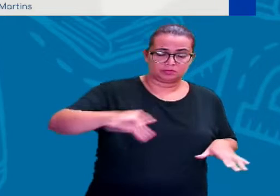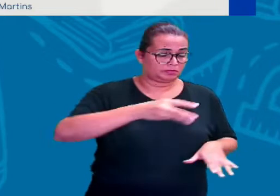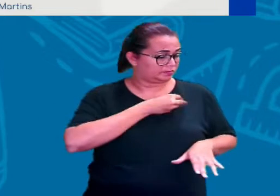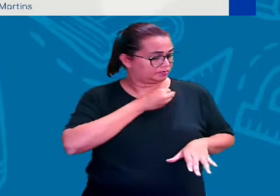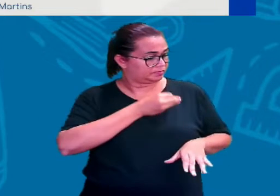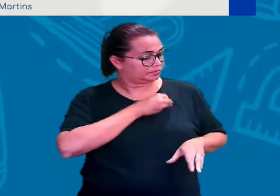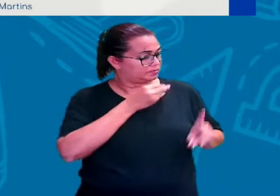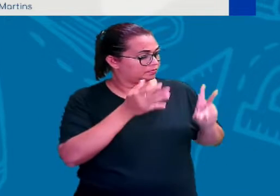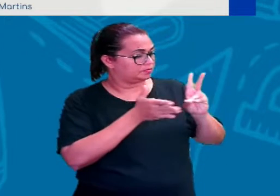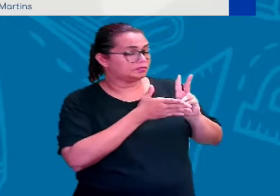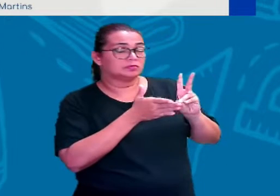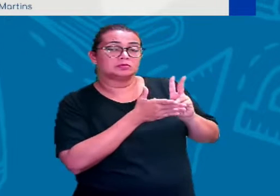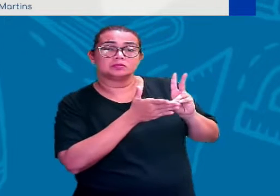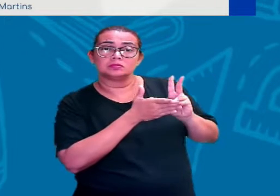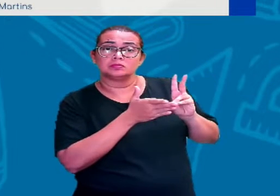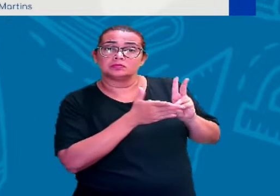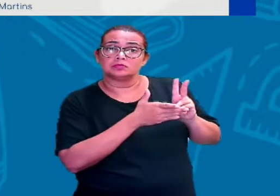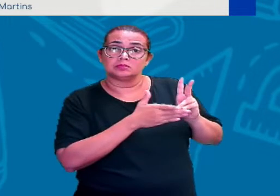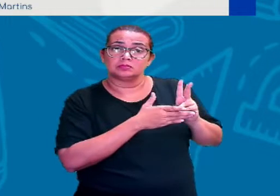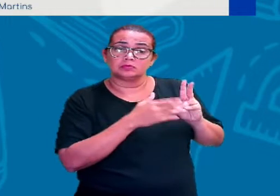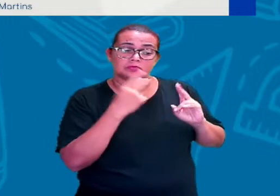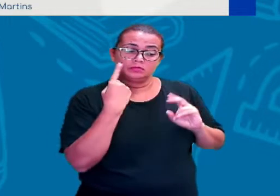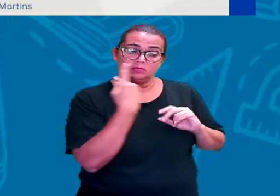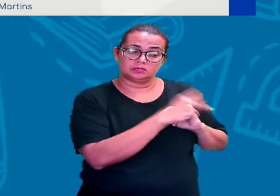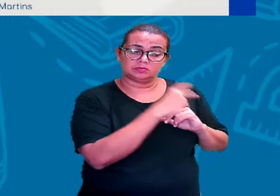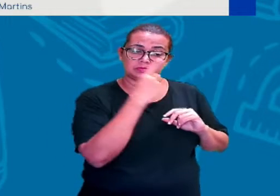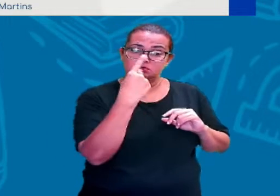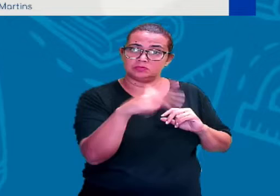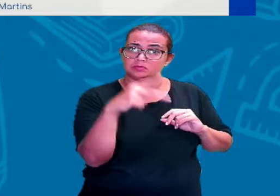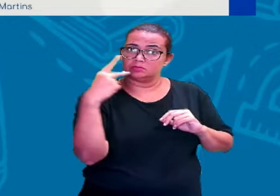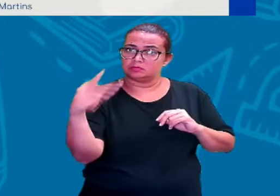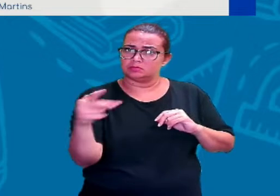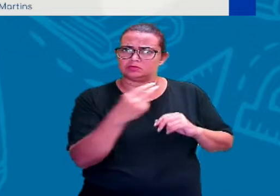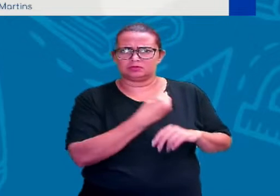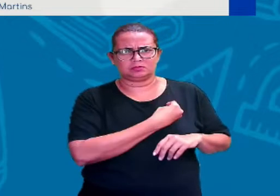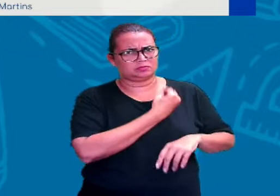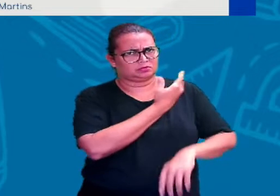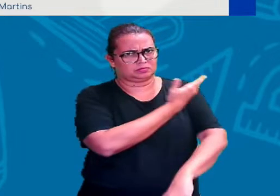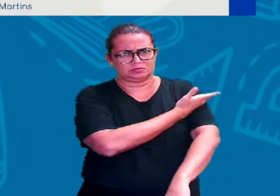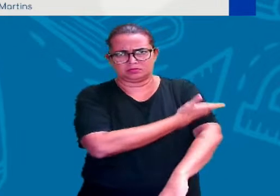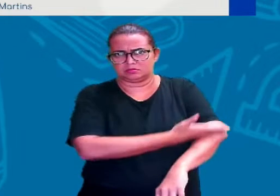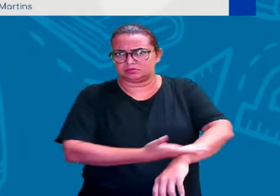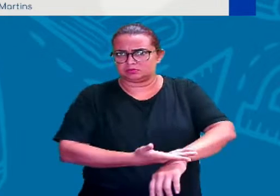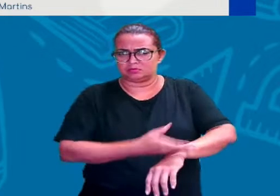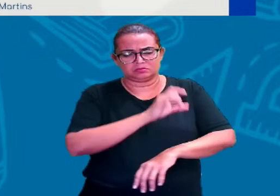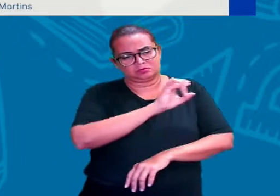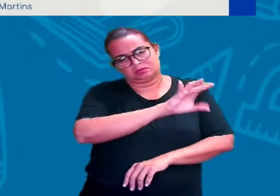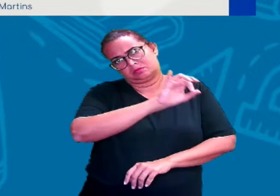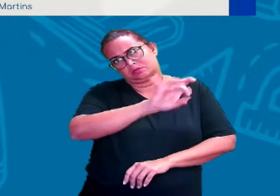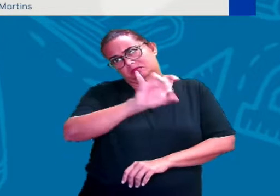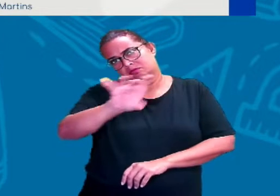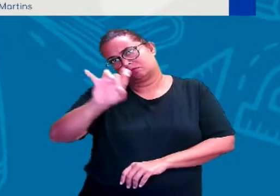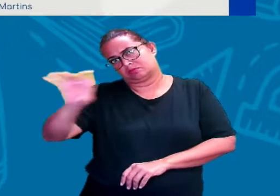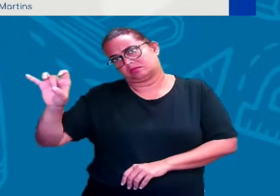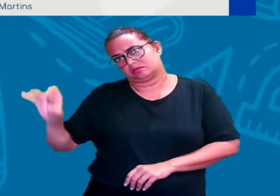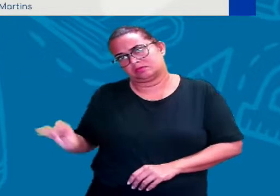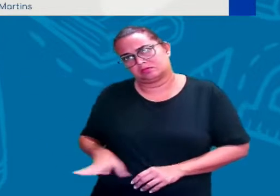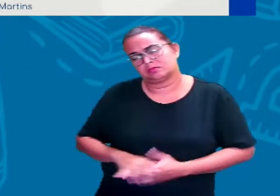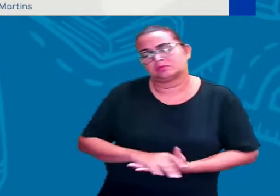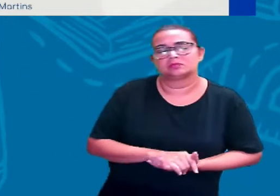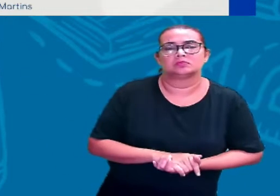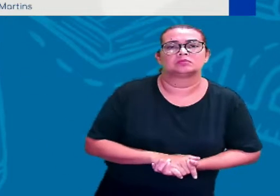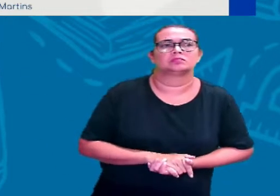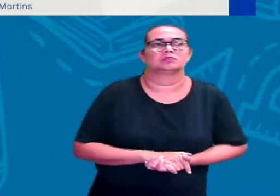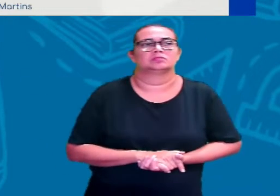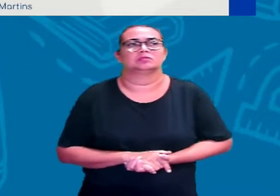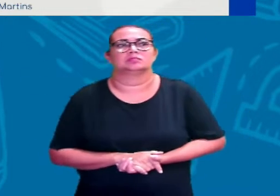povos indígenas e eles têm um modo de vida e um costume de cada povo, né? Cada povo específico.